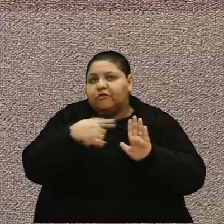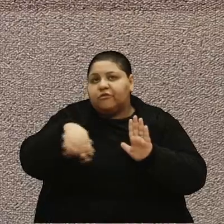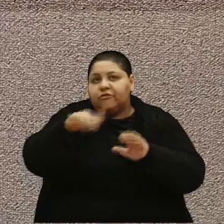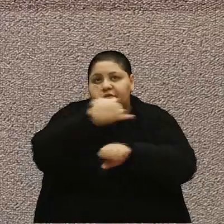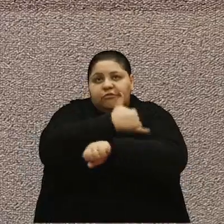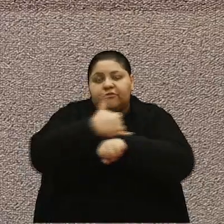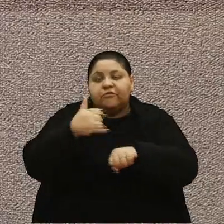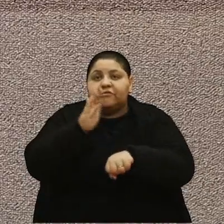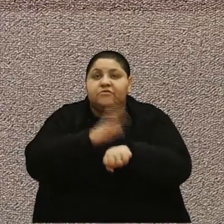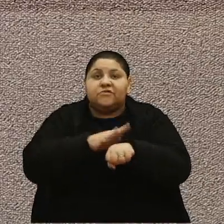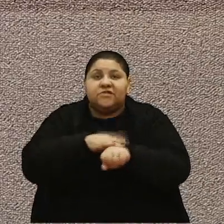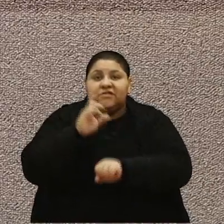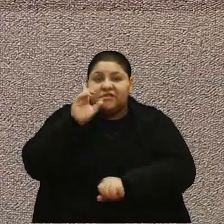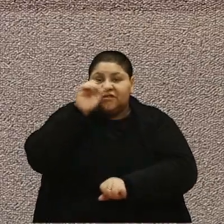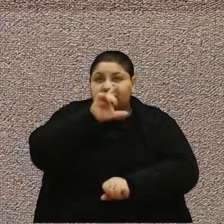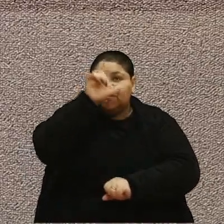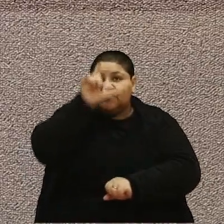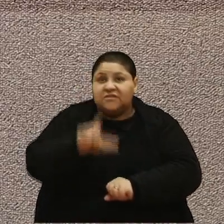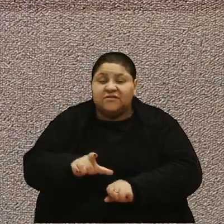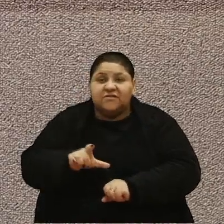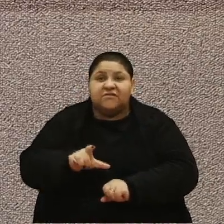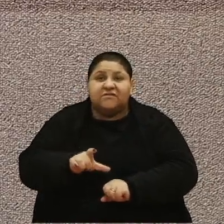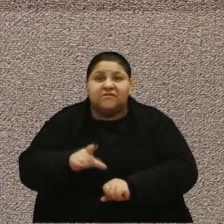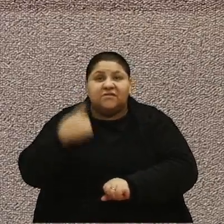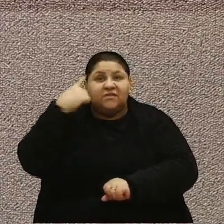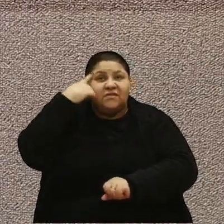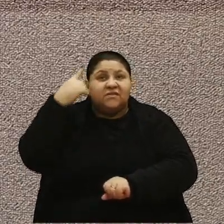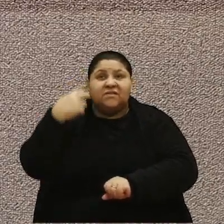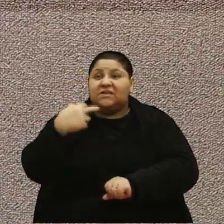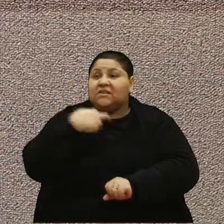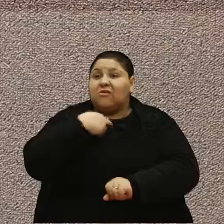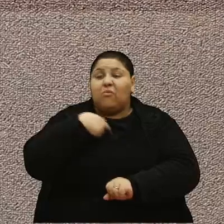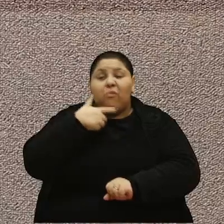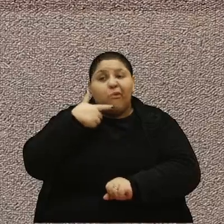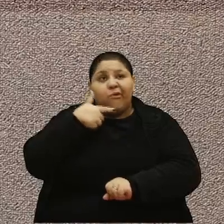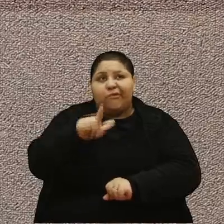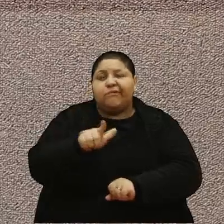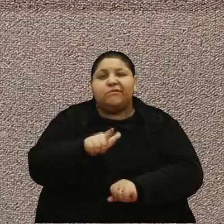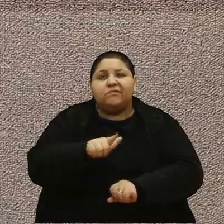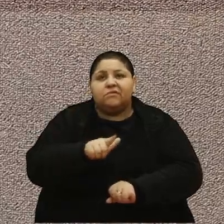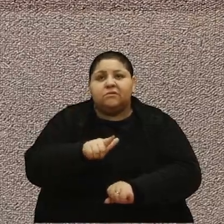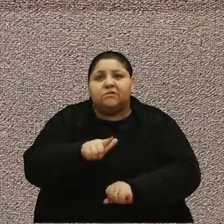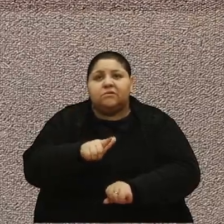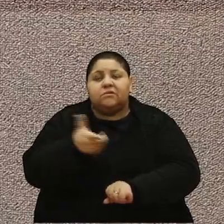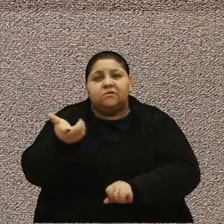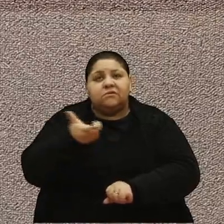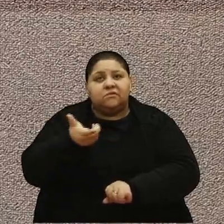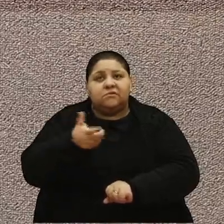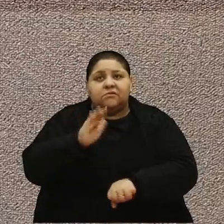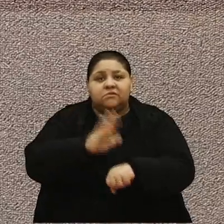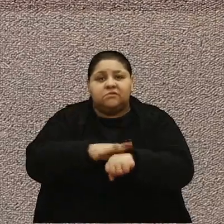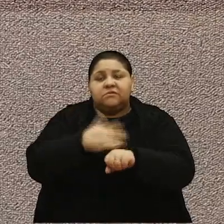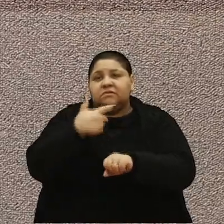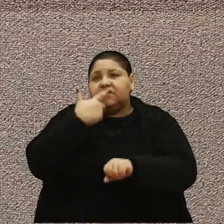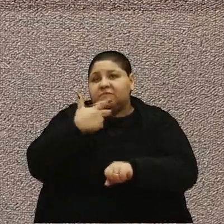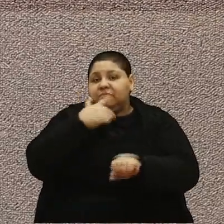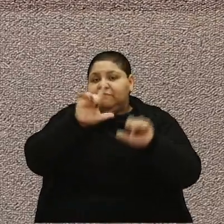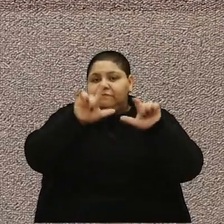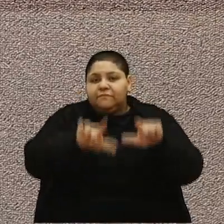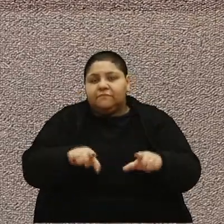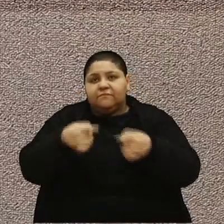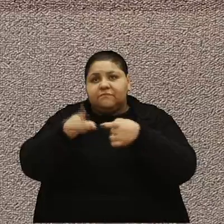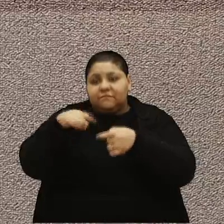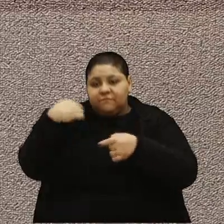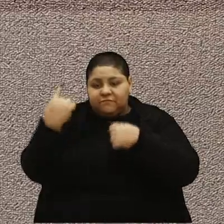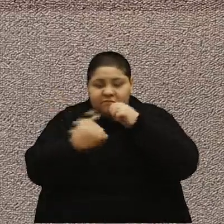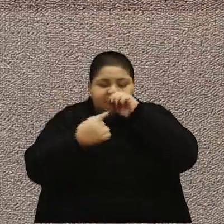por momentos difíceis, as pessoas estão projetando coisas que elas não podem alcançar, e aí querem ter o seu momento de fala, de espaço. Mas nós,